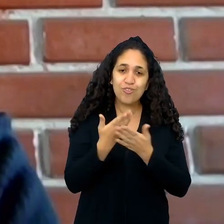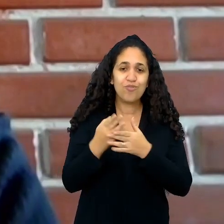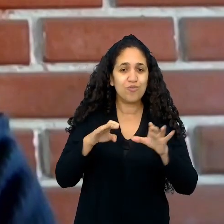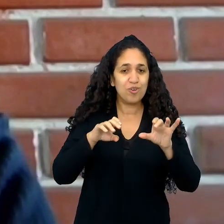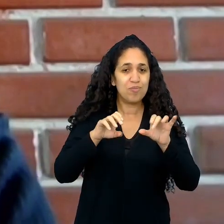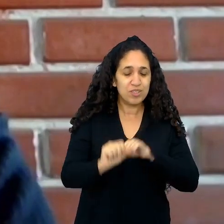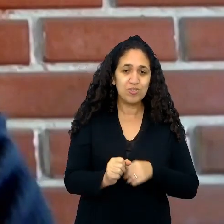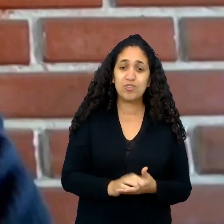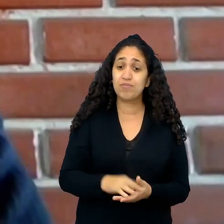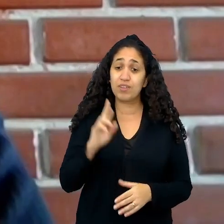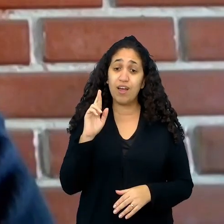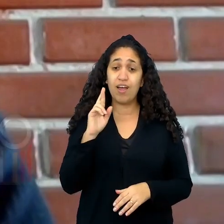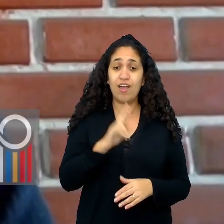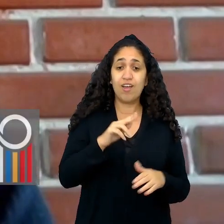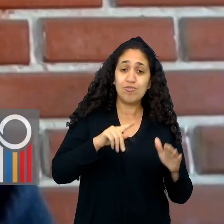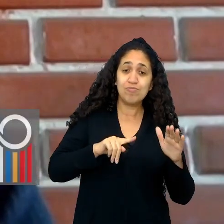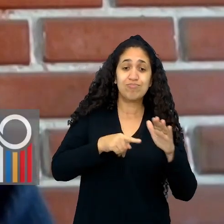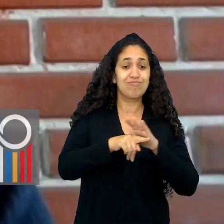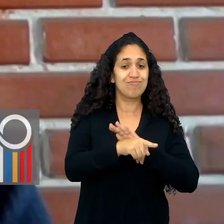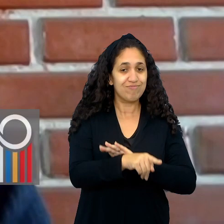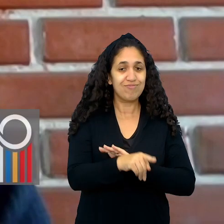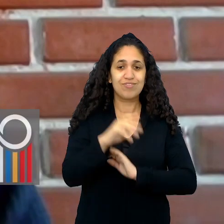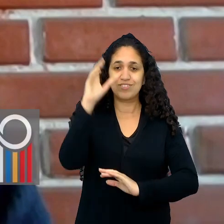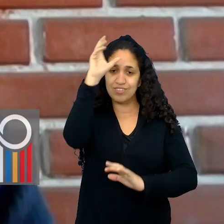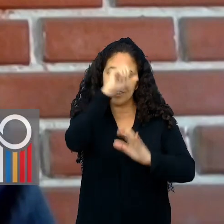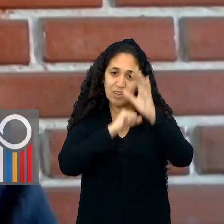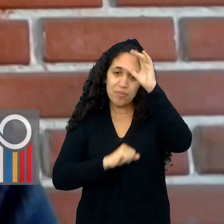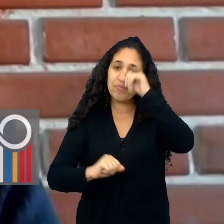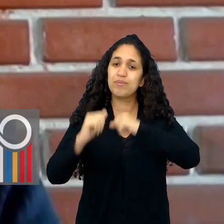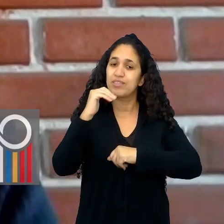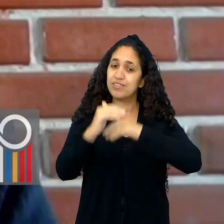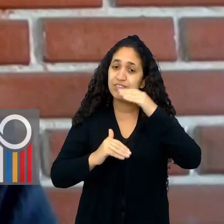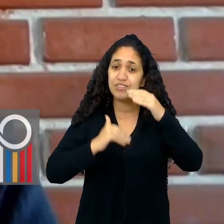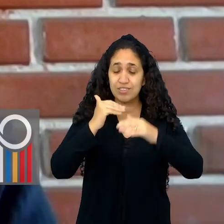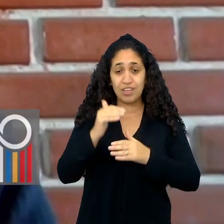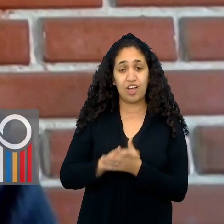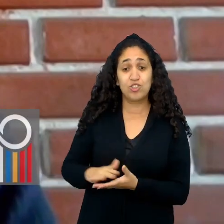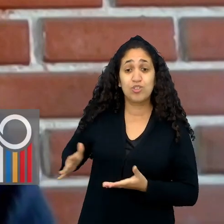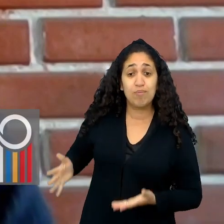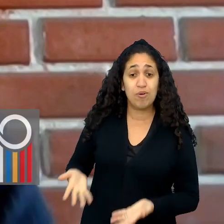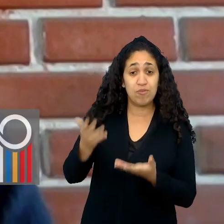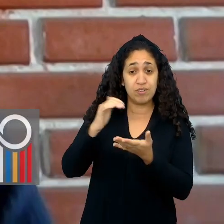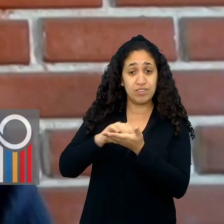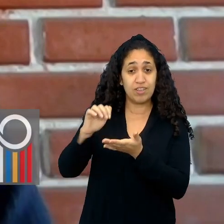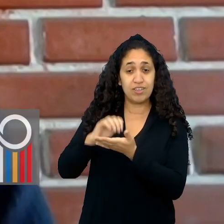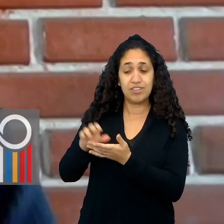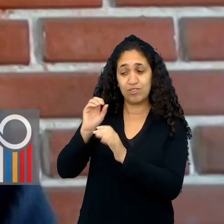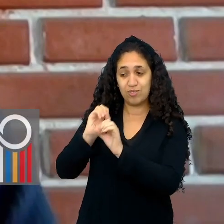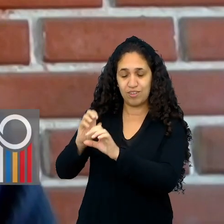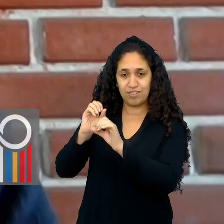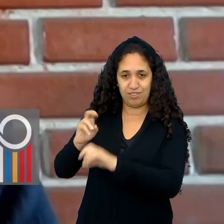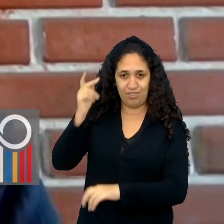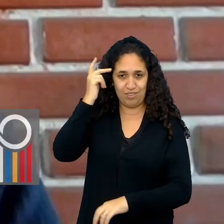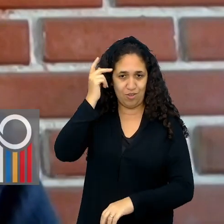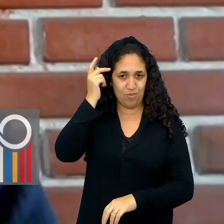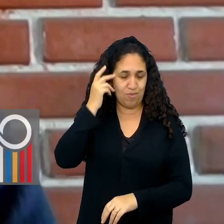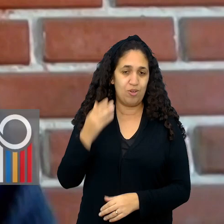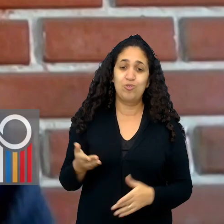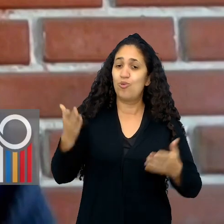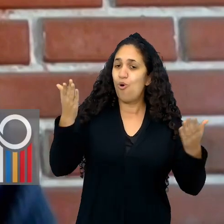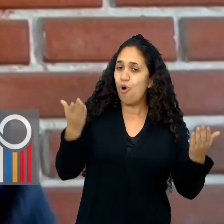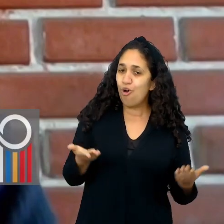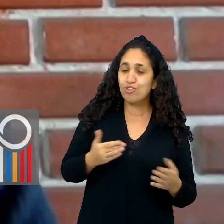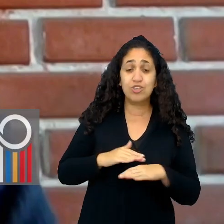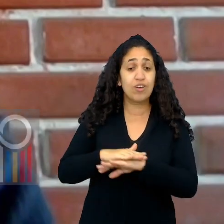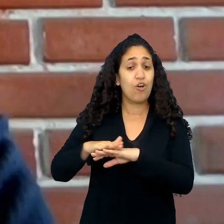Programa de Recuperação e Aprofundamento da Aprendizagem, promovido pela Secretaria da Educação de São Paulo. Hoje estamos aqui para conversar